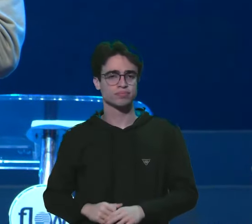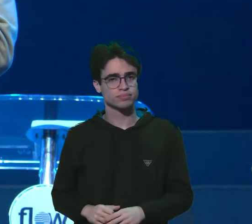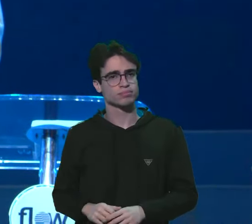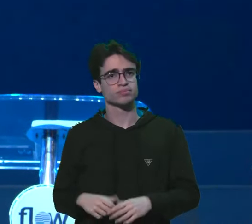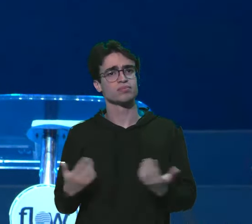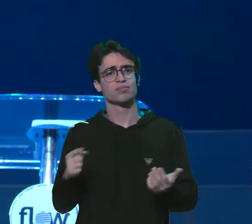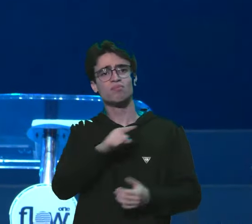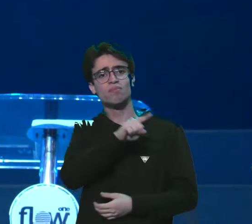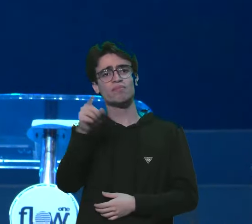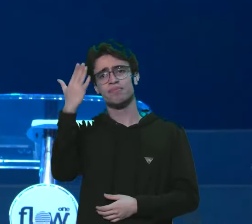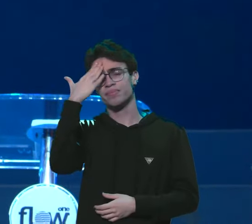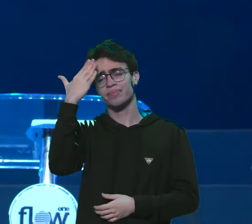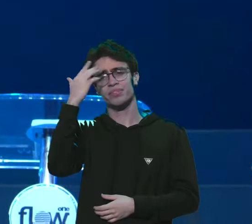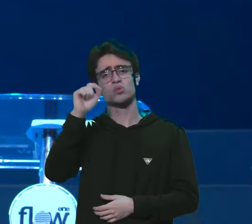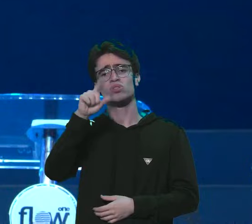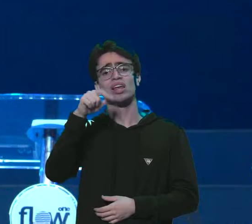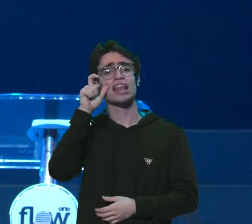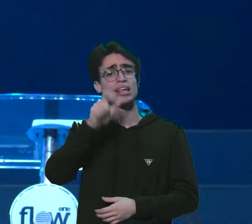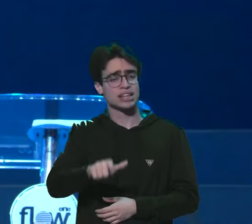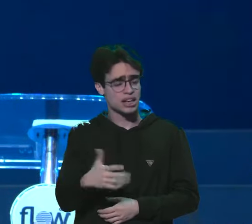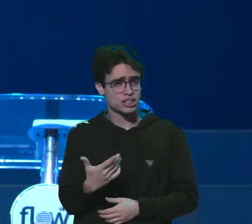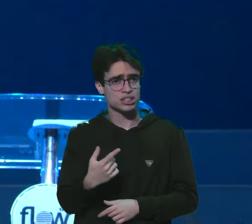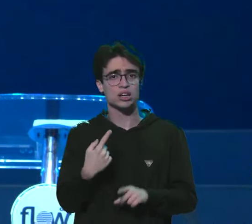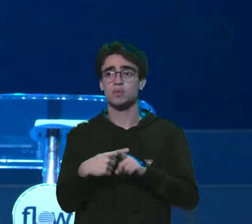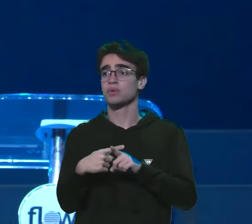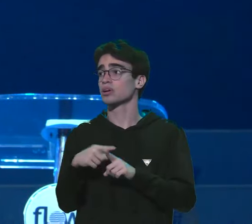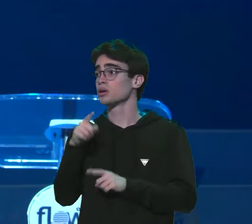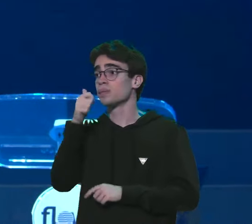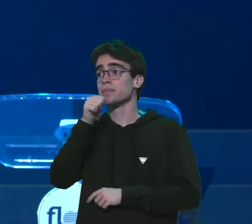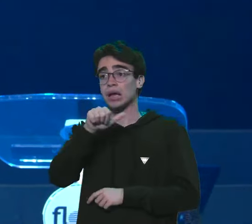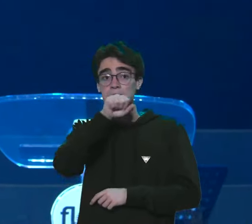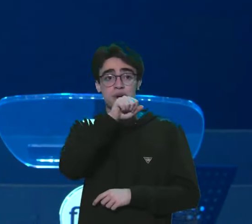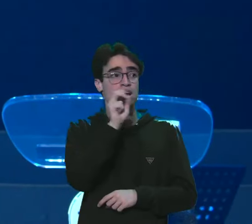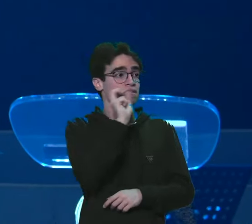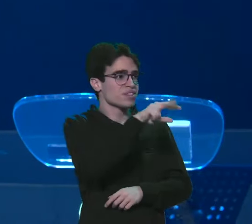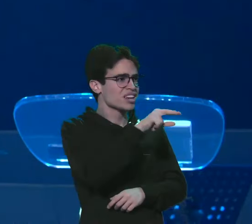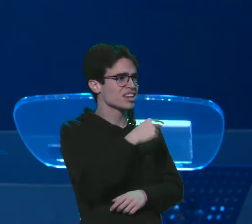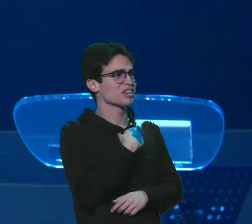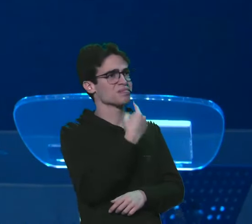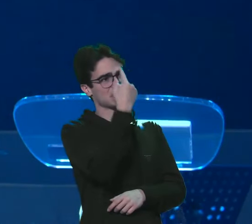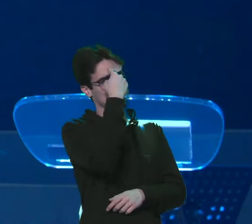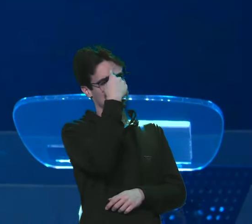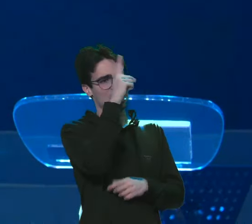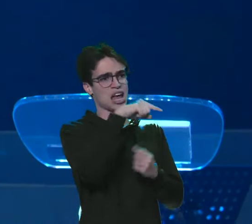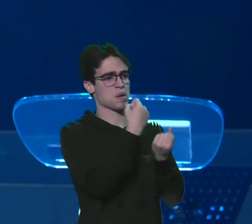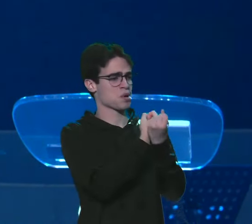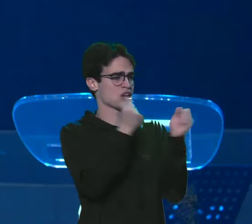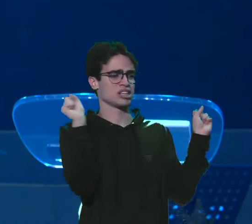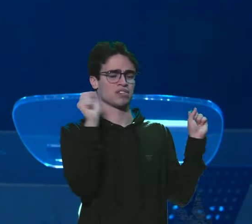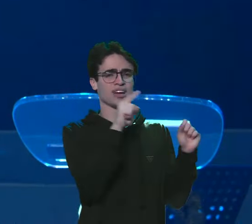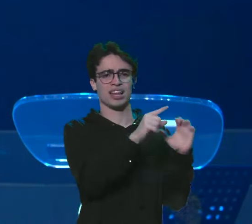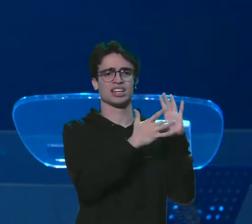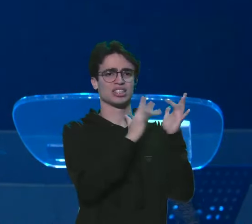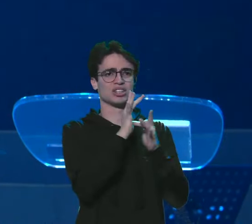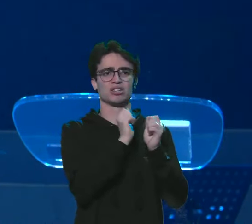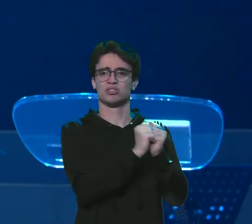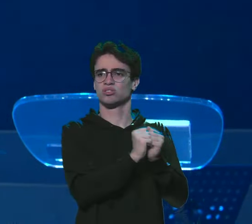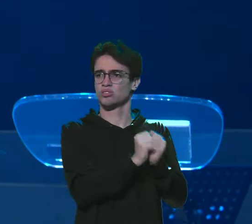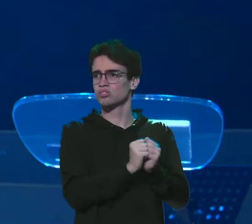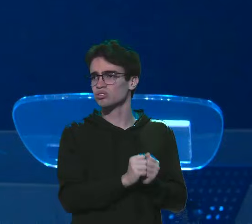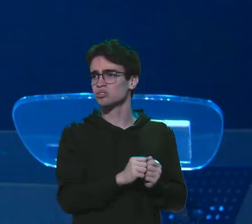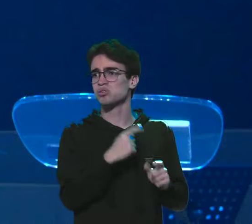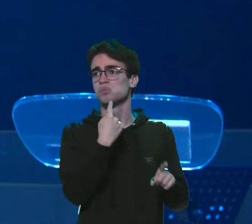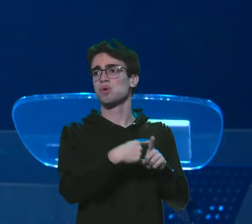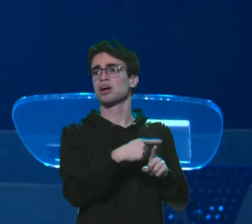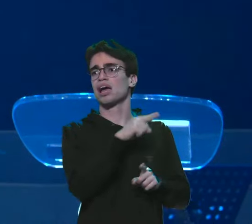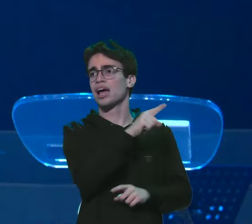E sabe o que é interessante? Quando eu via a vida da minha mãe, eu achava que era impossível ela ter uma vida com Jesus, porque ela